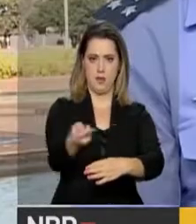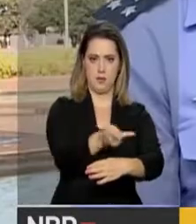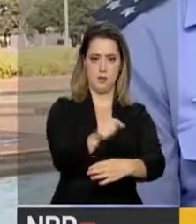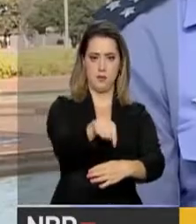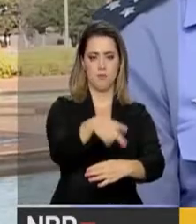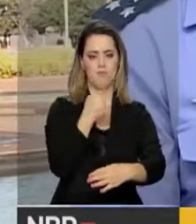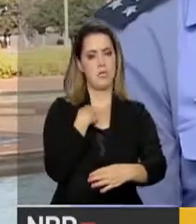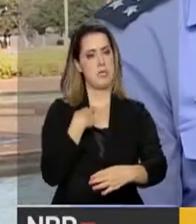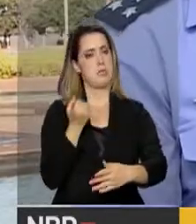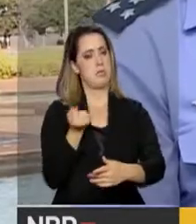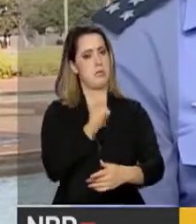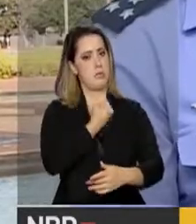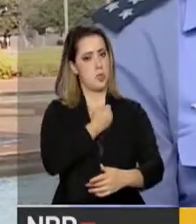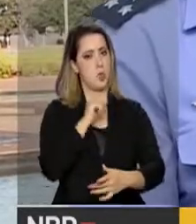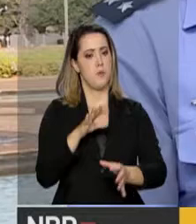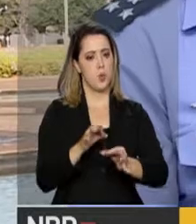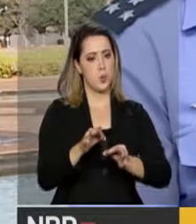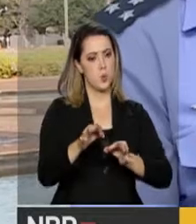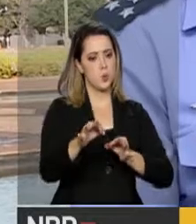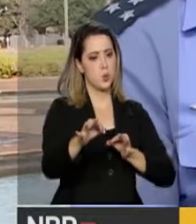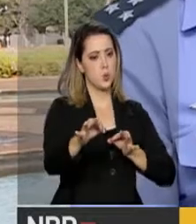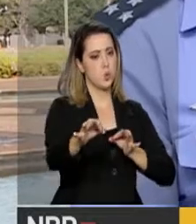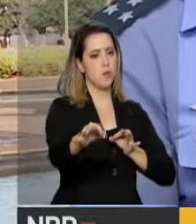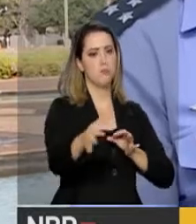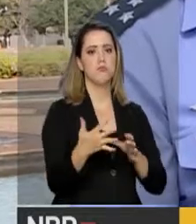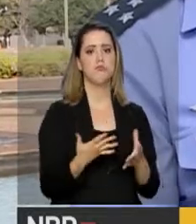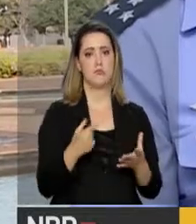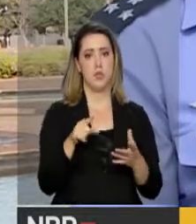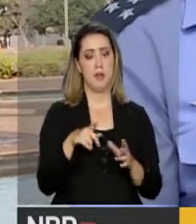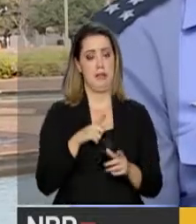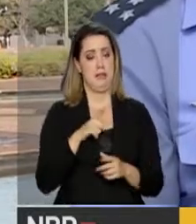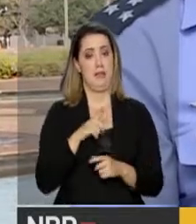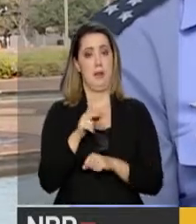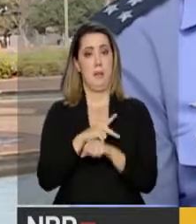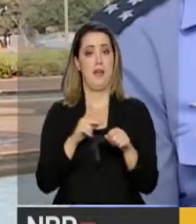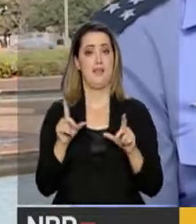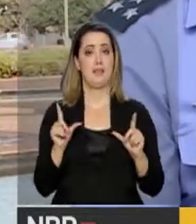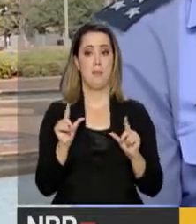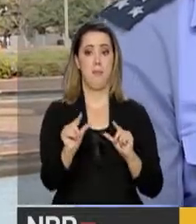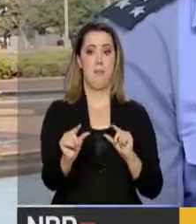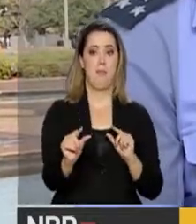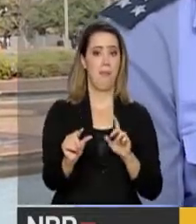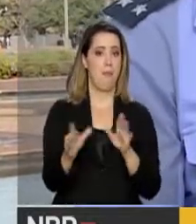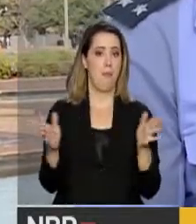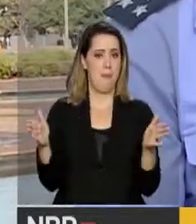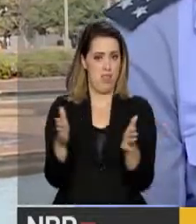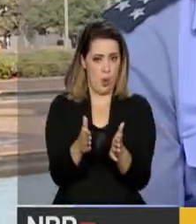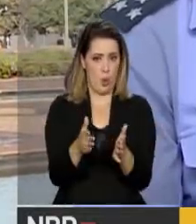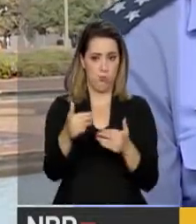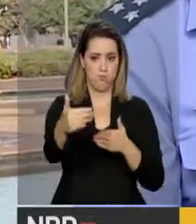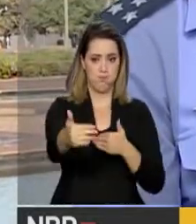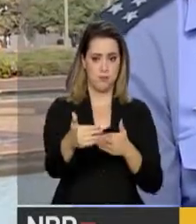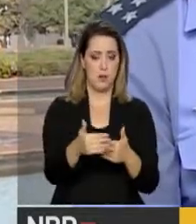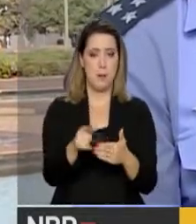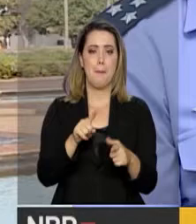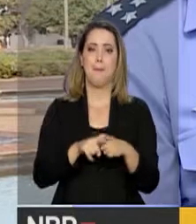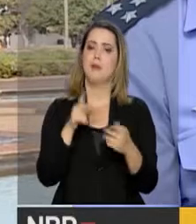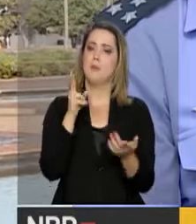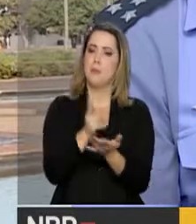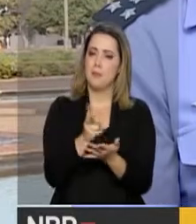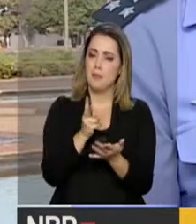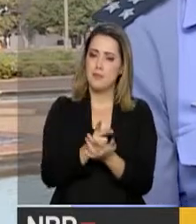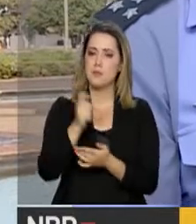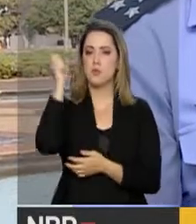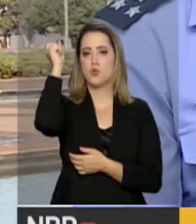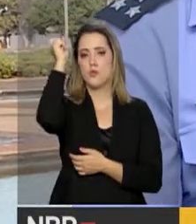coisa muito difícil. Nós temos países muito menores que o Brasil, que também têm as mesmas dificuldades de controle de